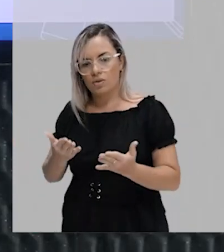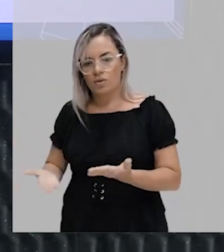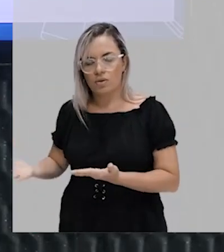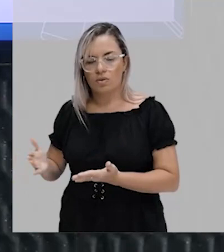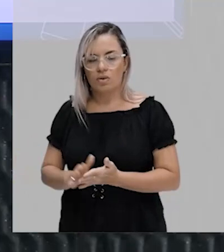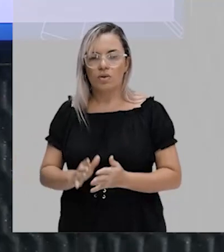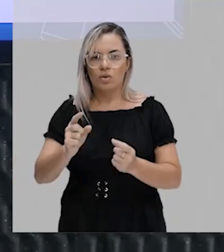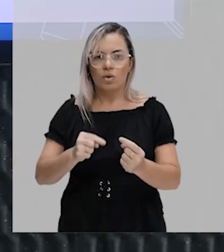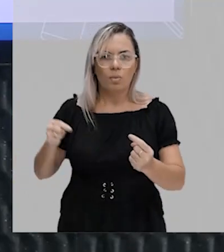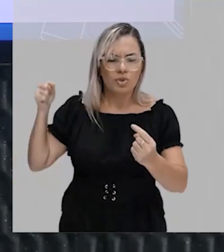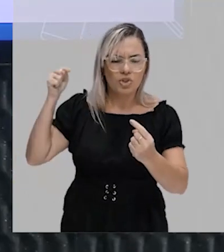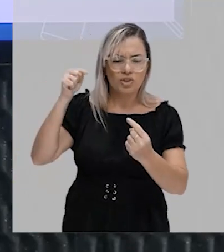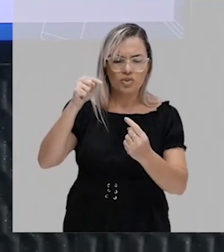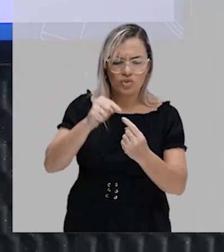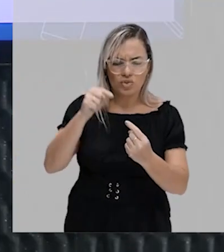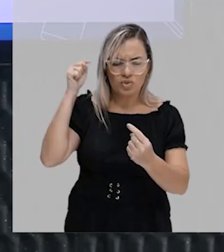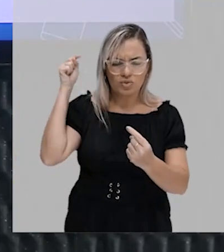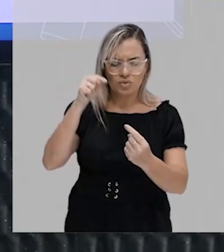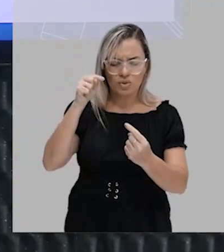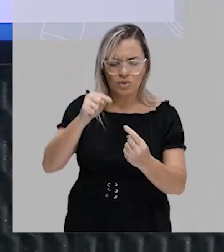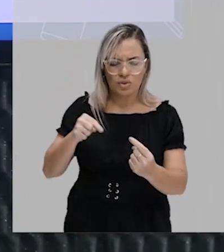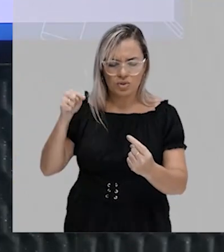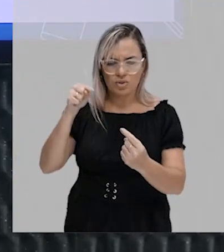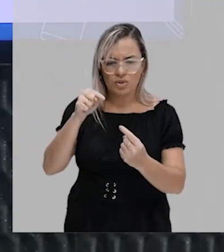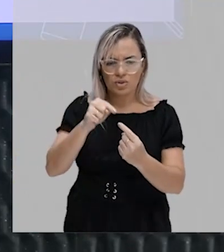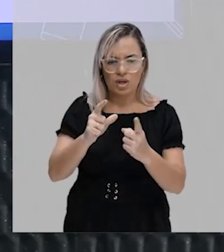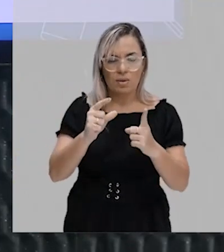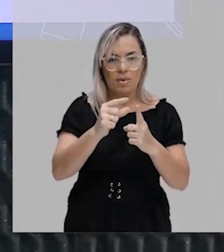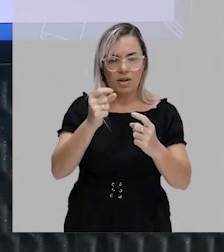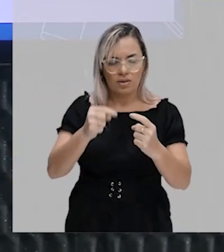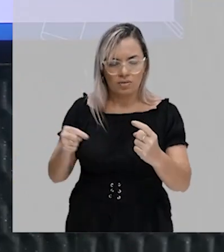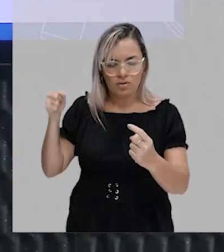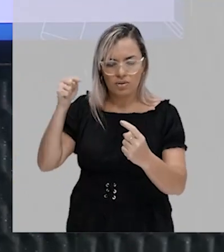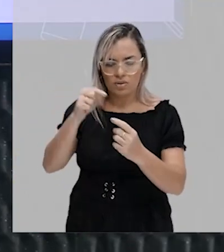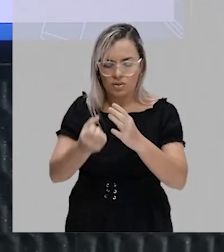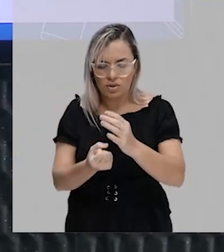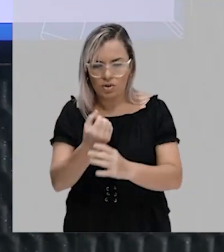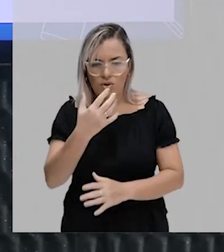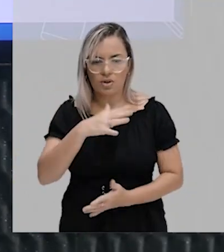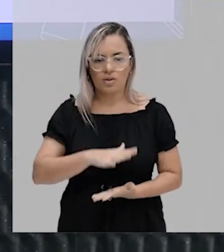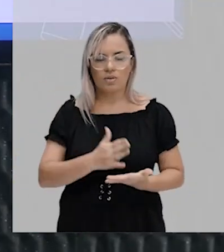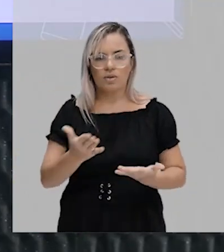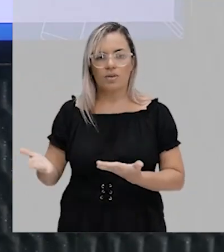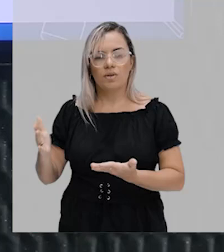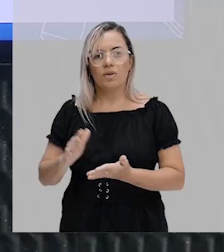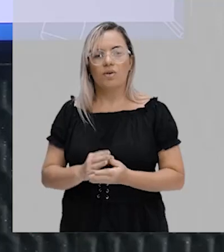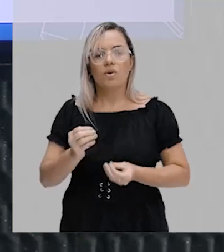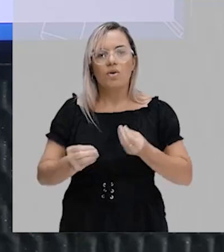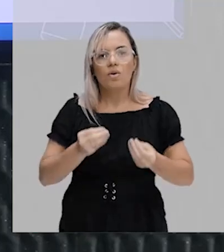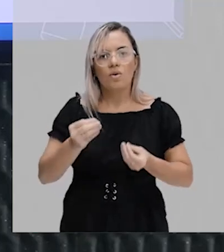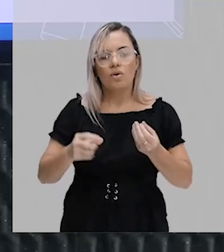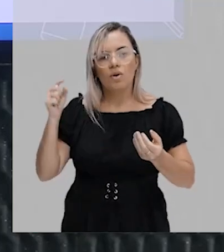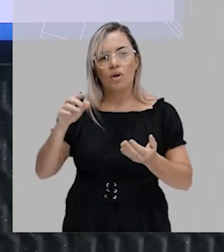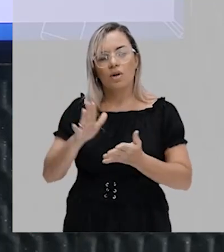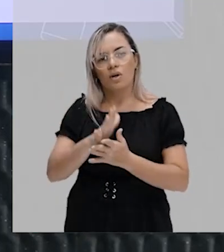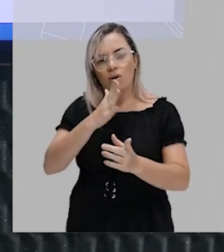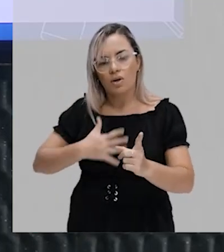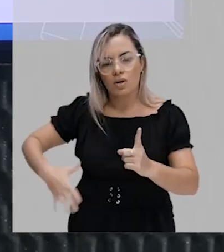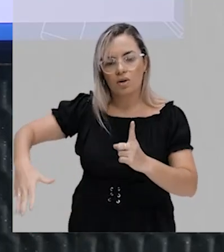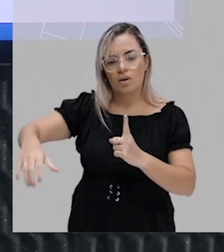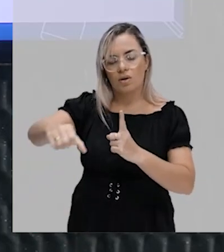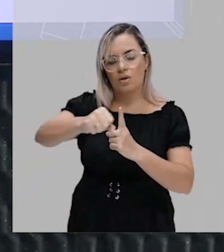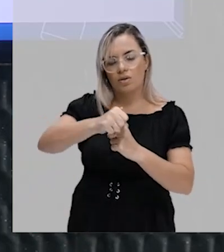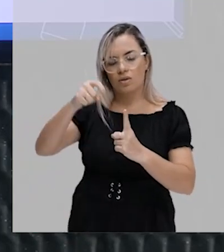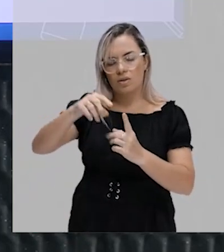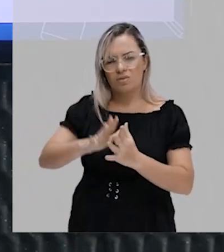palavra função, ok? Então lembra disso, o funcionalismo tem a ver com função. E o funcionalismo na sociologia vai